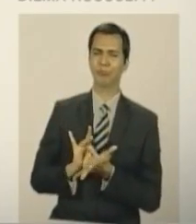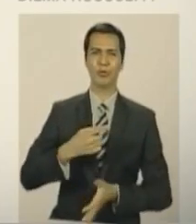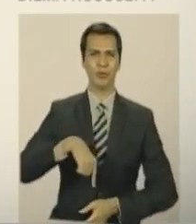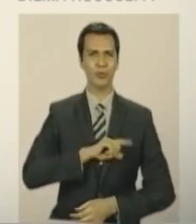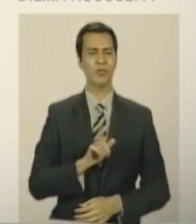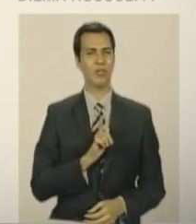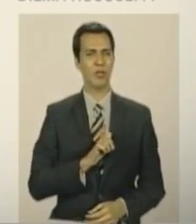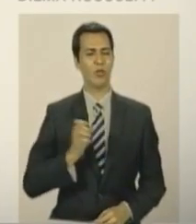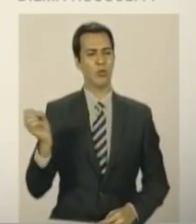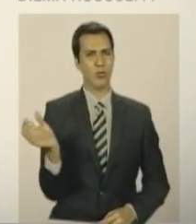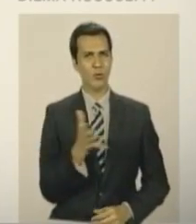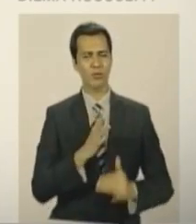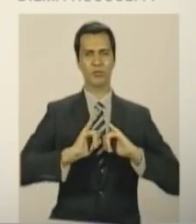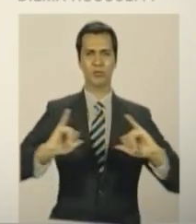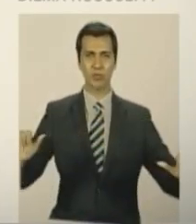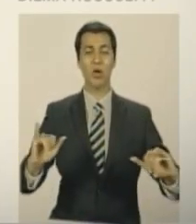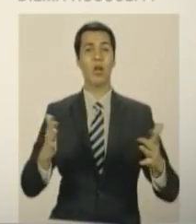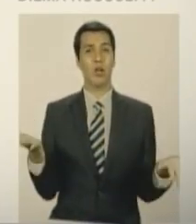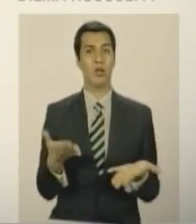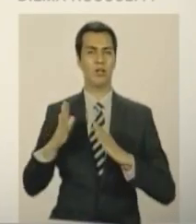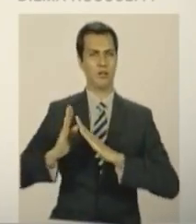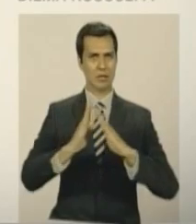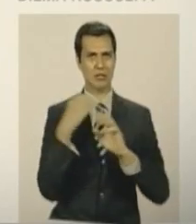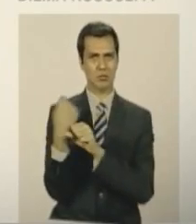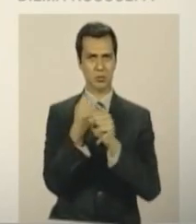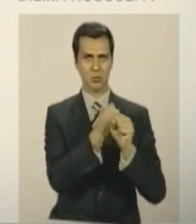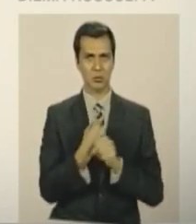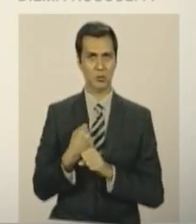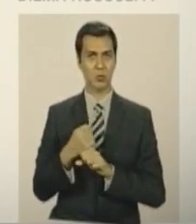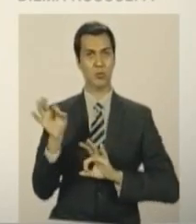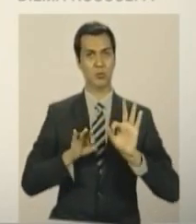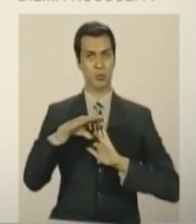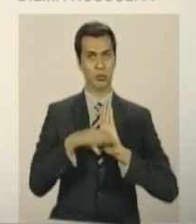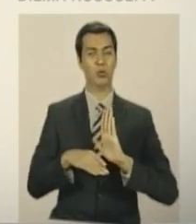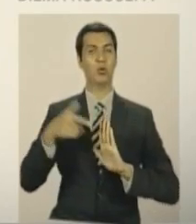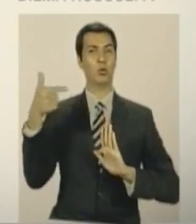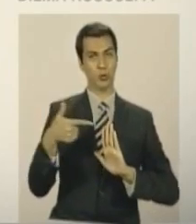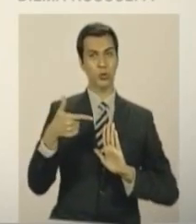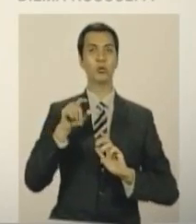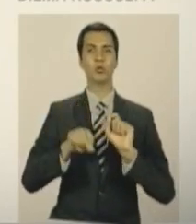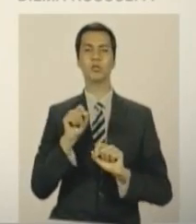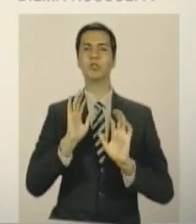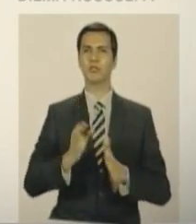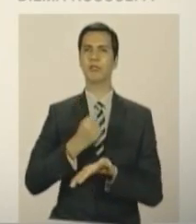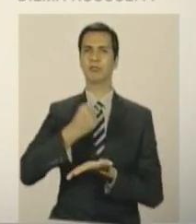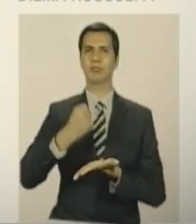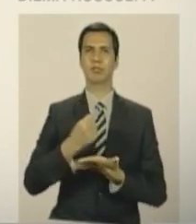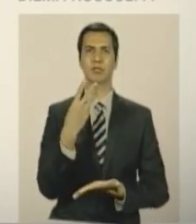Minha Casa, Minha Vida 2, contratou só este ano a construção de 354.000